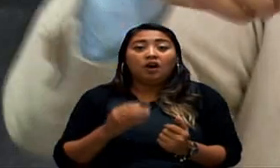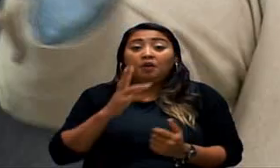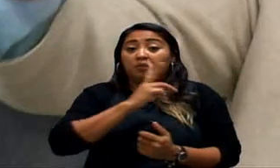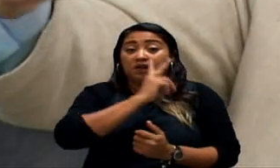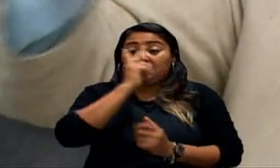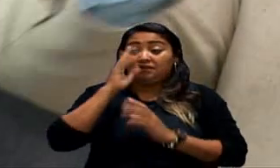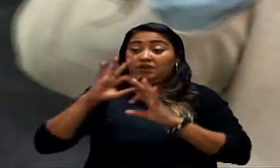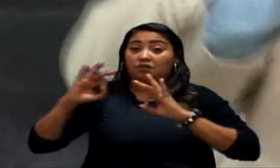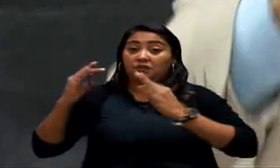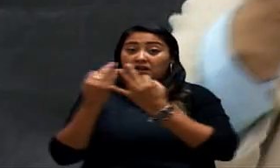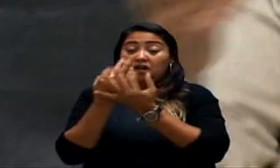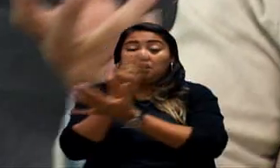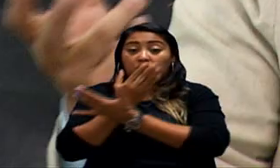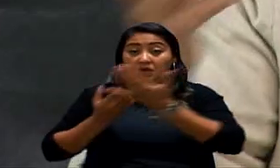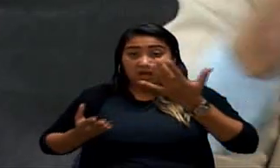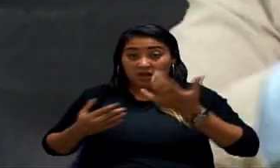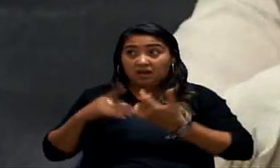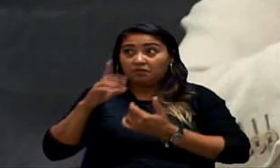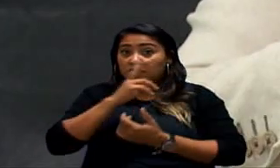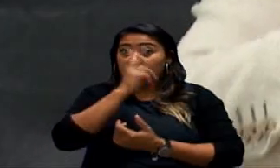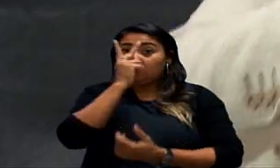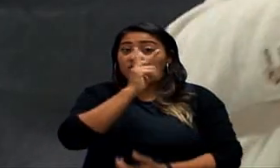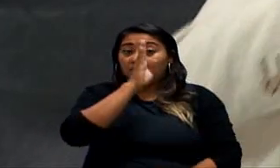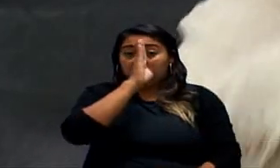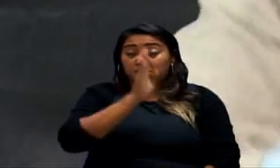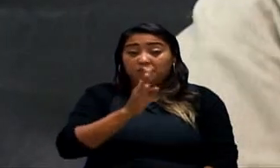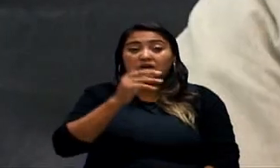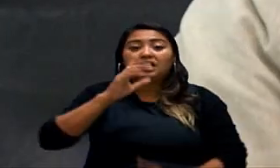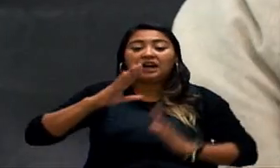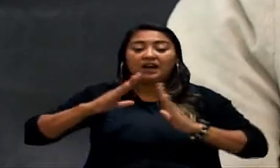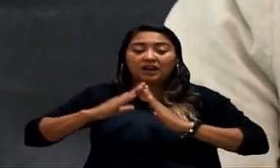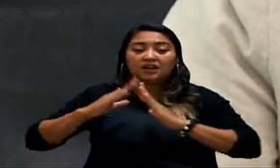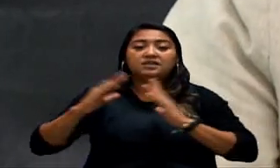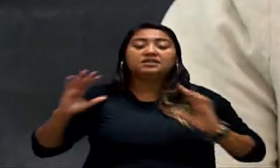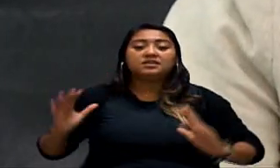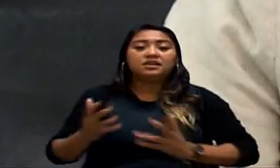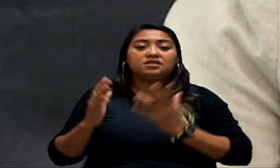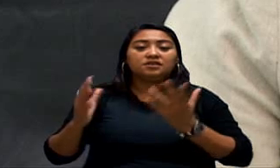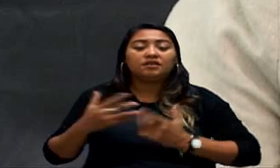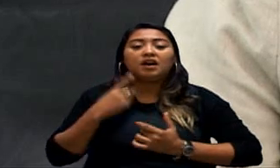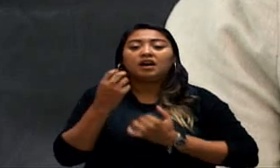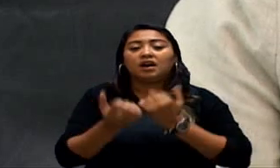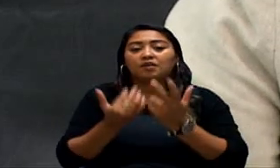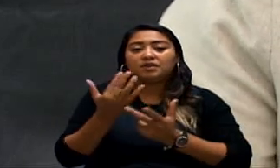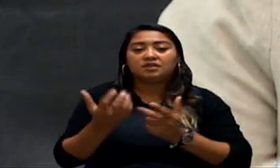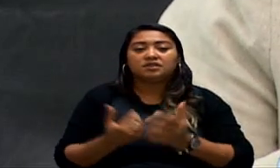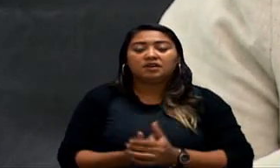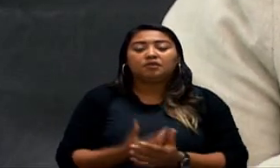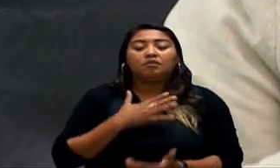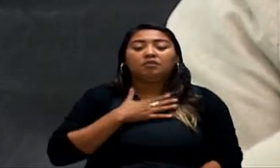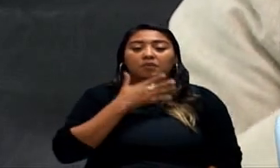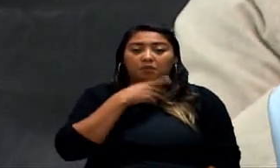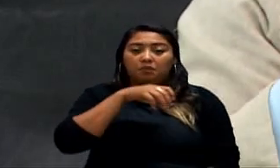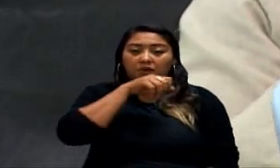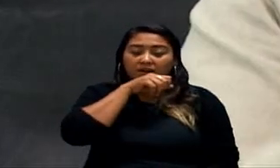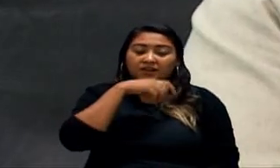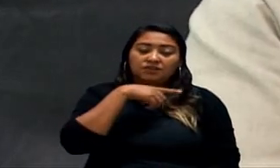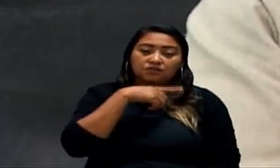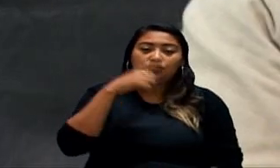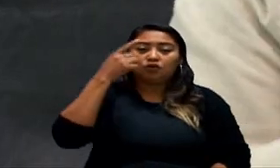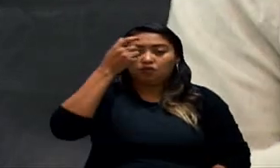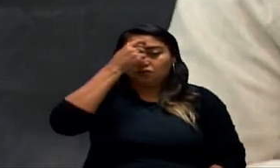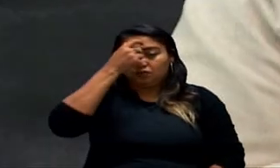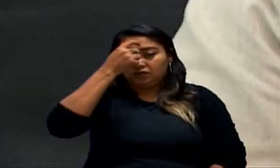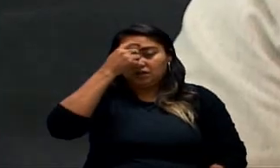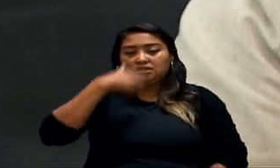aquela familiar que perca o ente principal da casa, incentivar o uso da cremação. Né? Meu pai, ele tinha essa consciência,